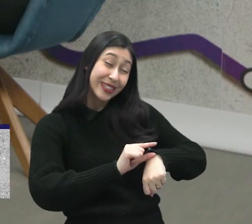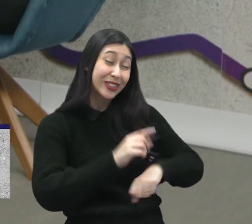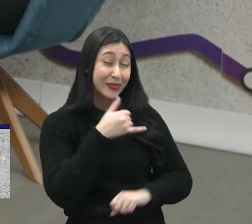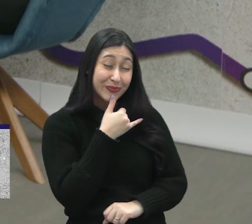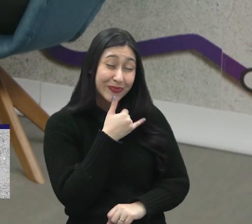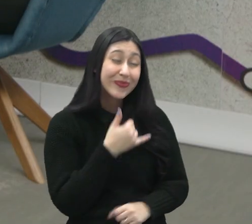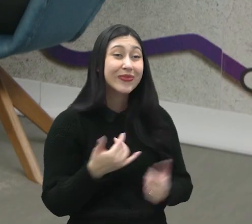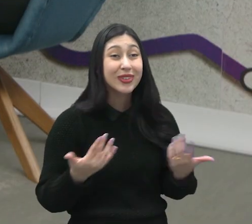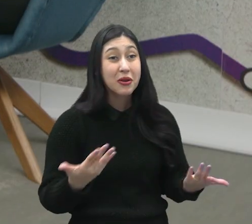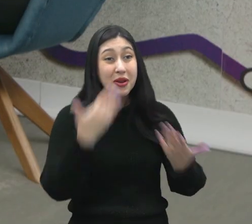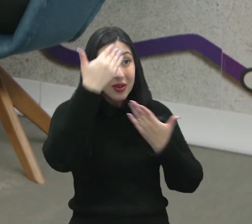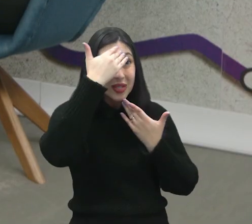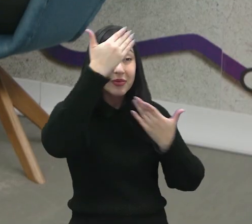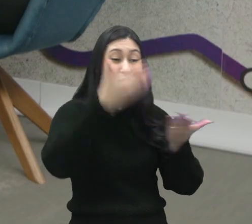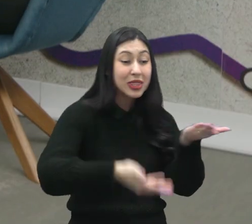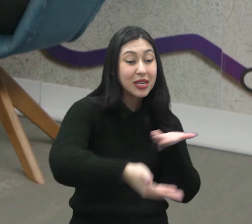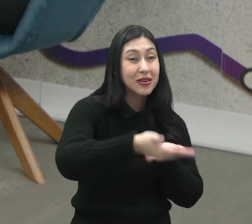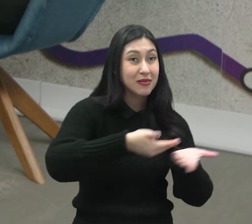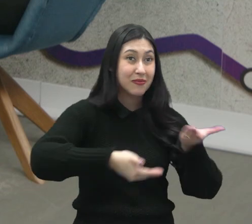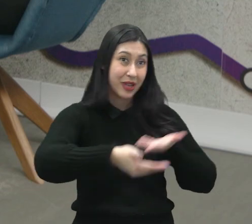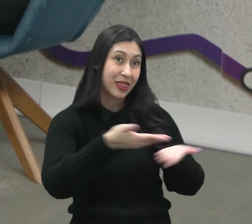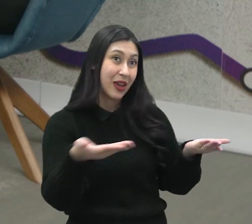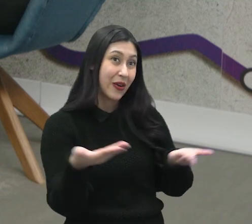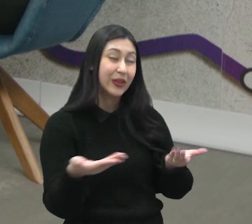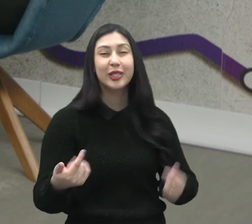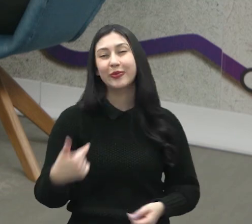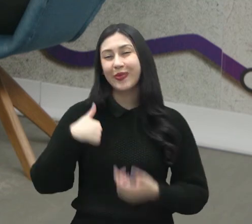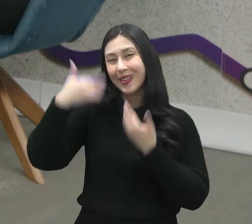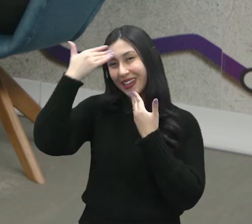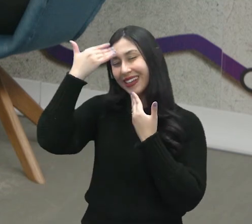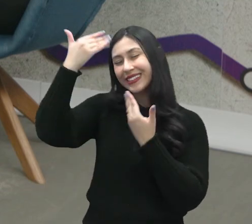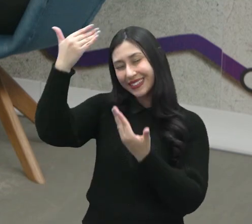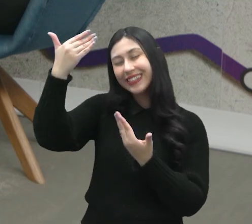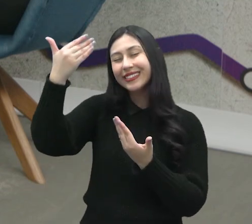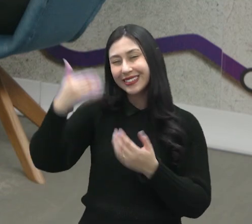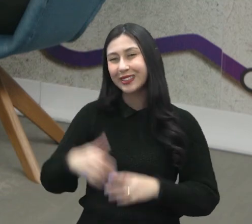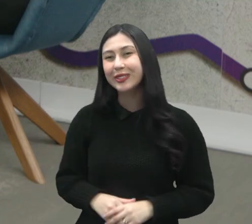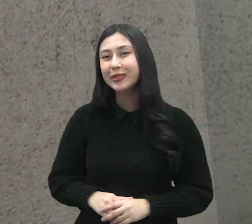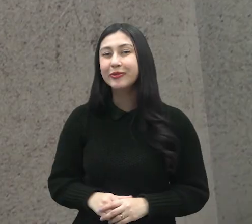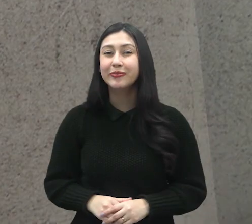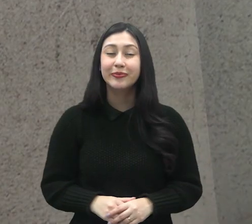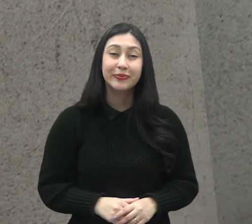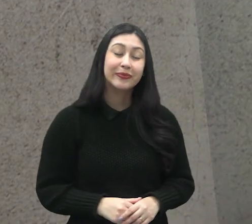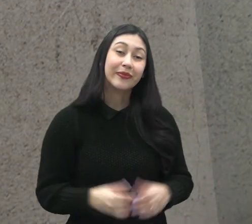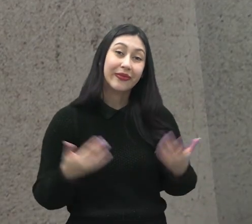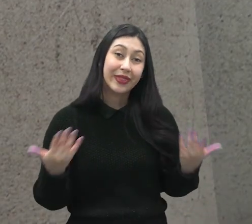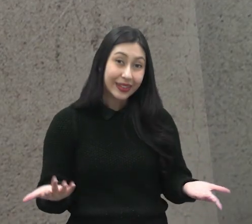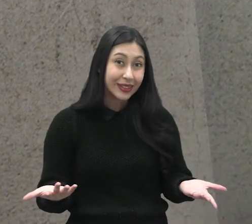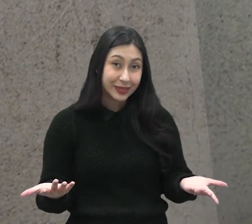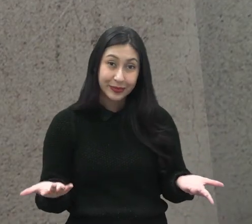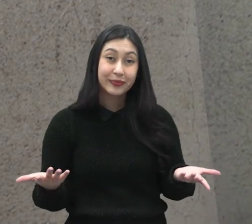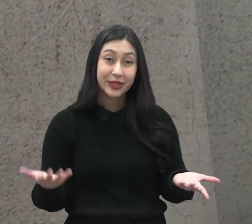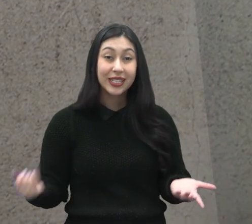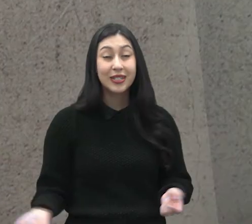infelizmente. Obrigada, viu, por compartilhar aqui com a gente hoje. Eu que agradeço. Muito obrigada. Pessoal, ó, então